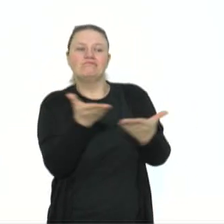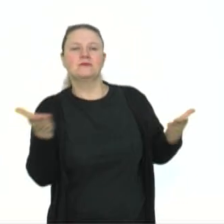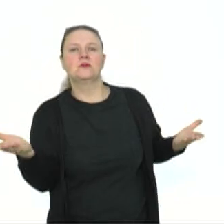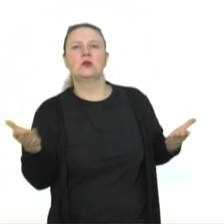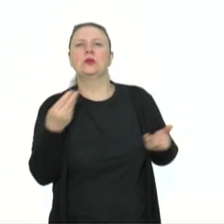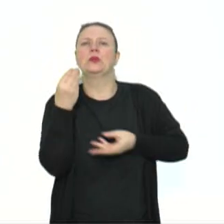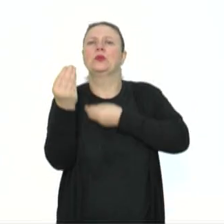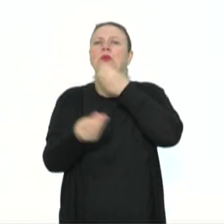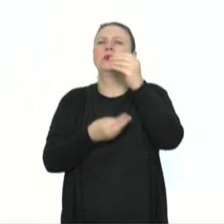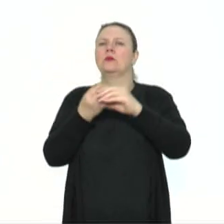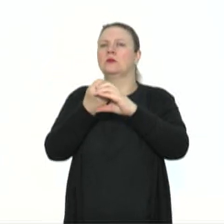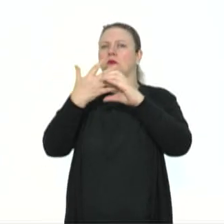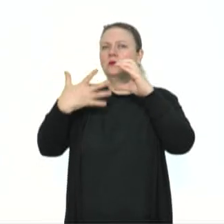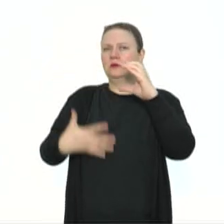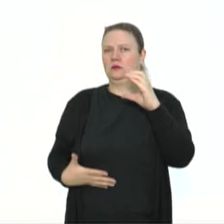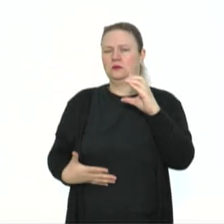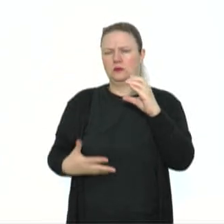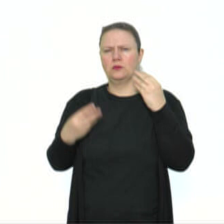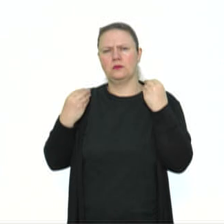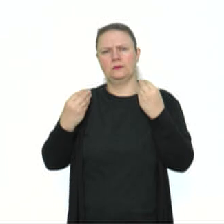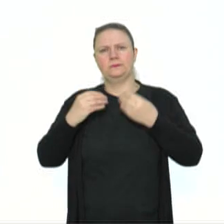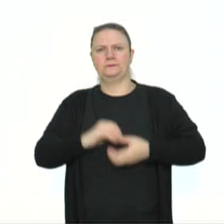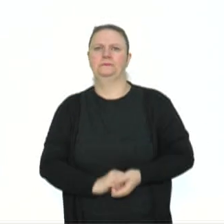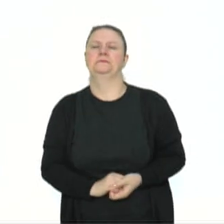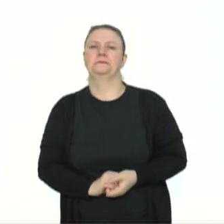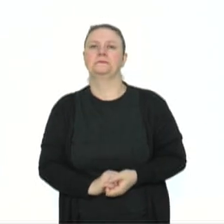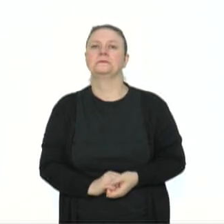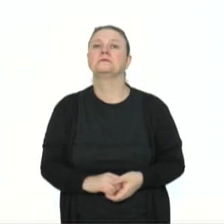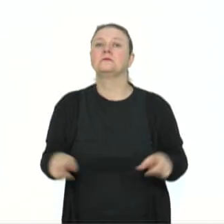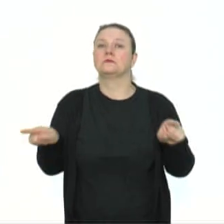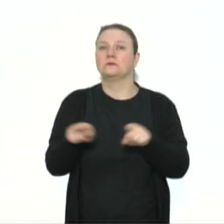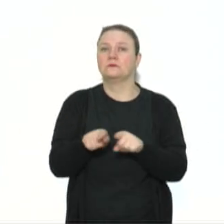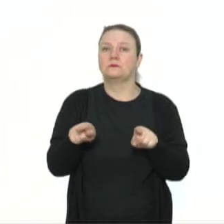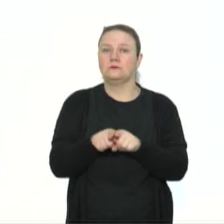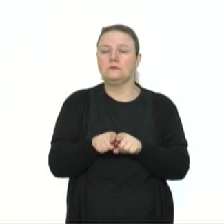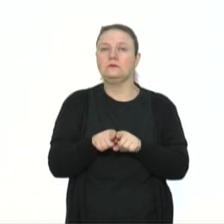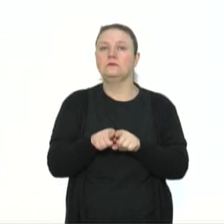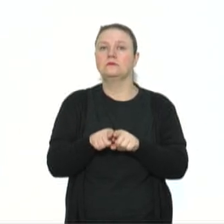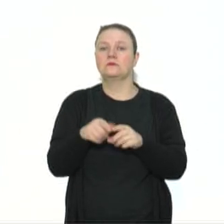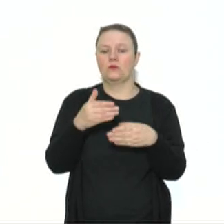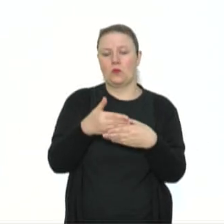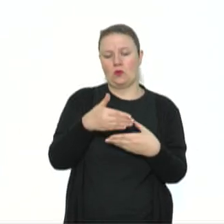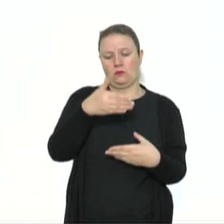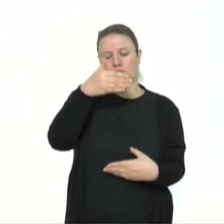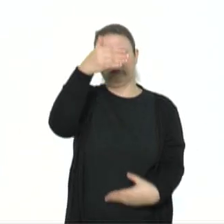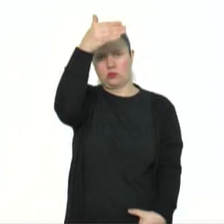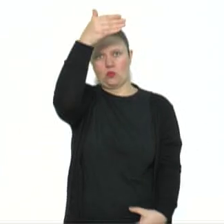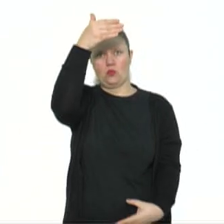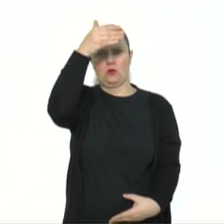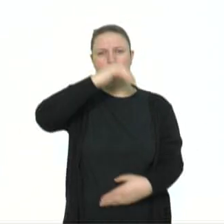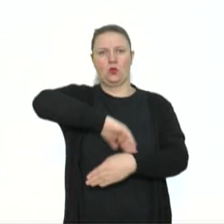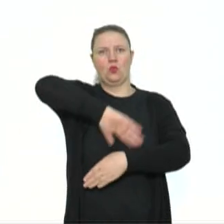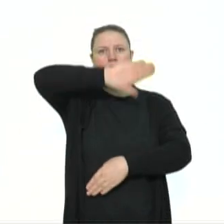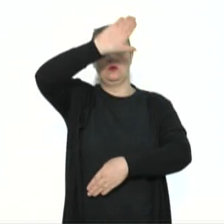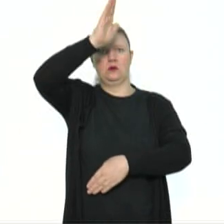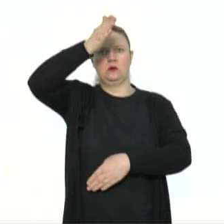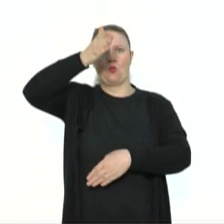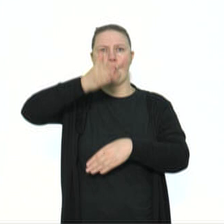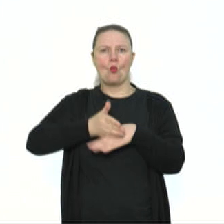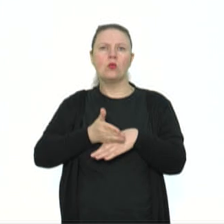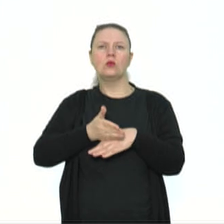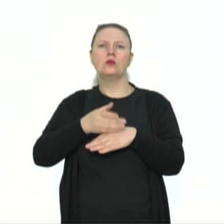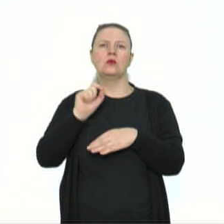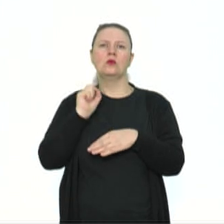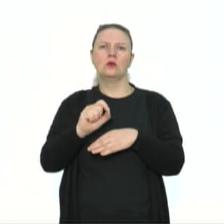Como que caracteriza então a escalada ao ar livre? Então a escalada ao ar livre, os paredões, são utilizadas apenas as